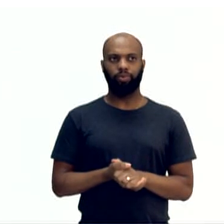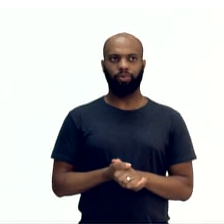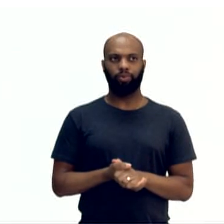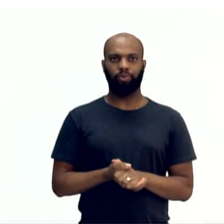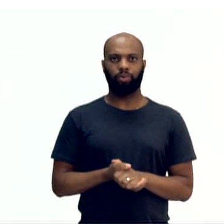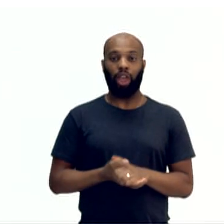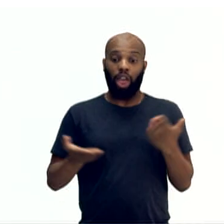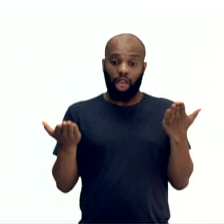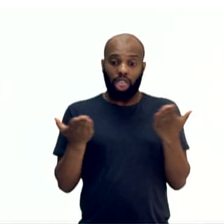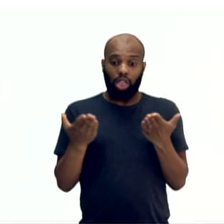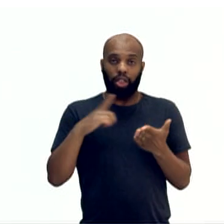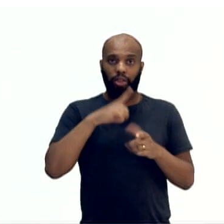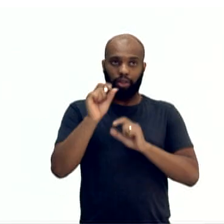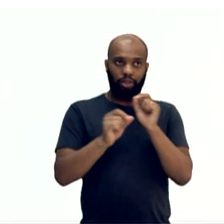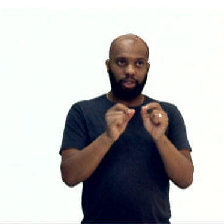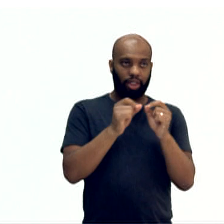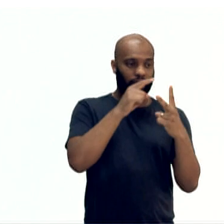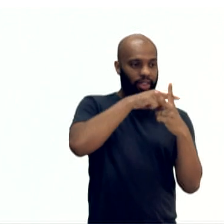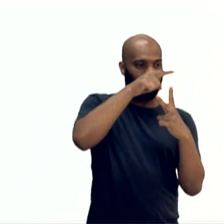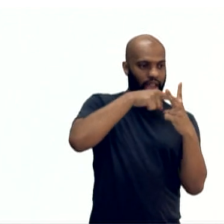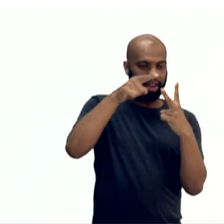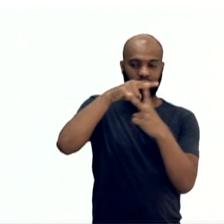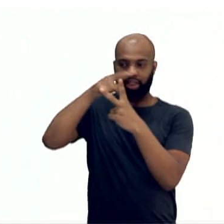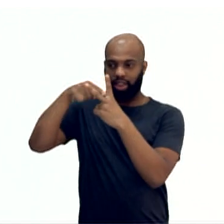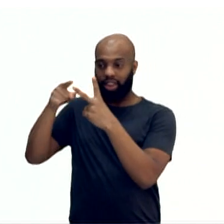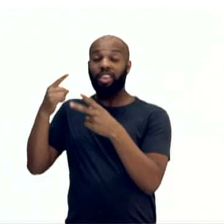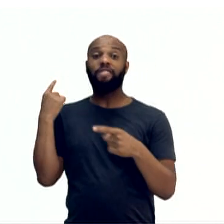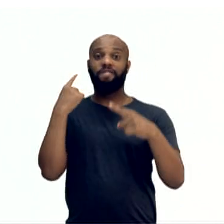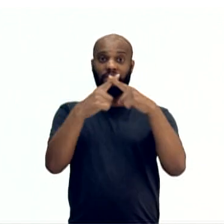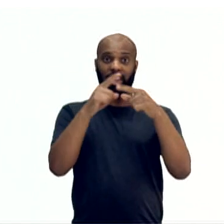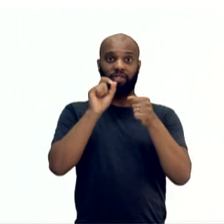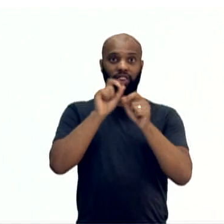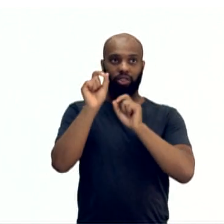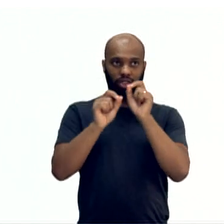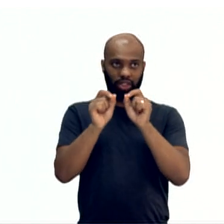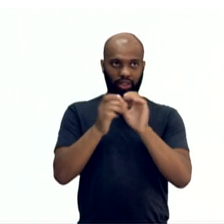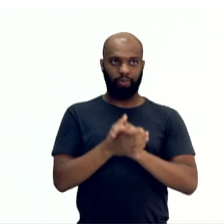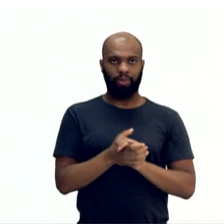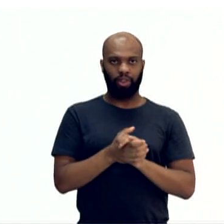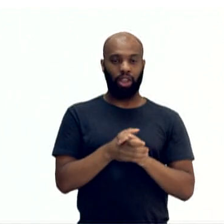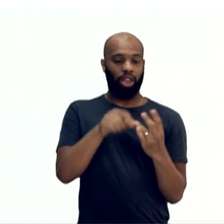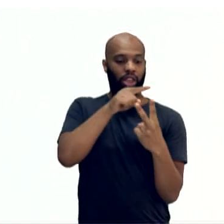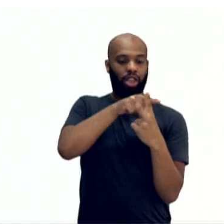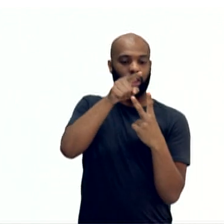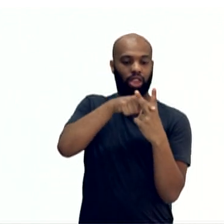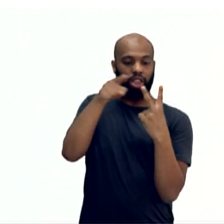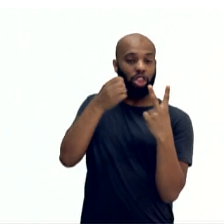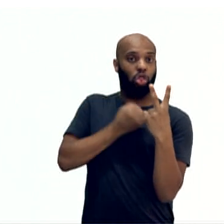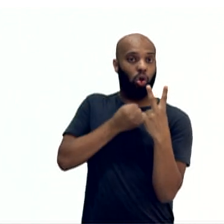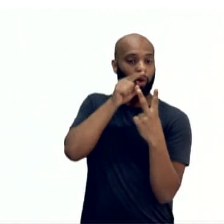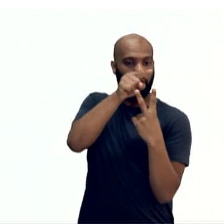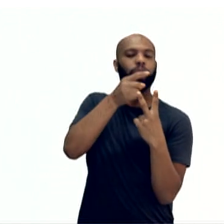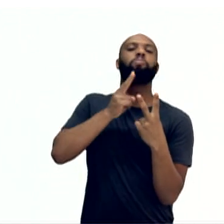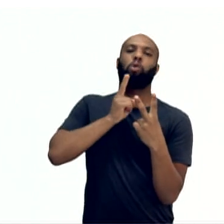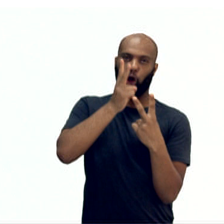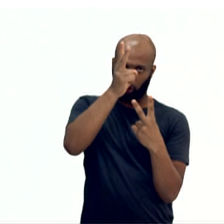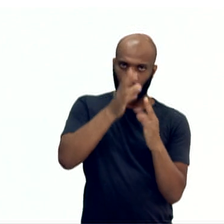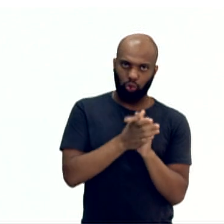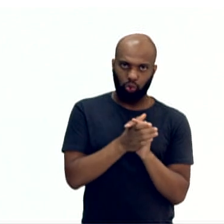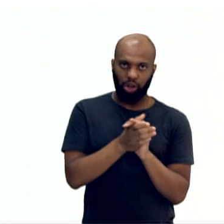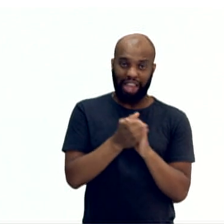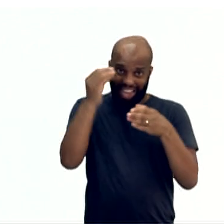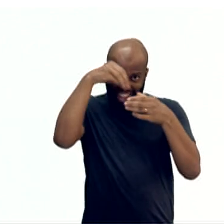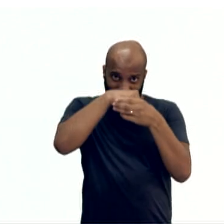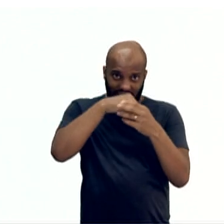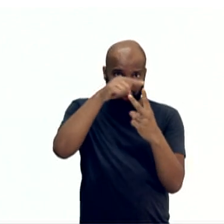multiplicação de radicais. É isso mesmo. Devemos conservar o índice e multiplicar os